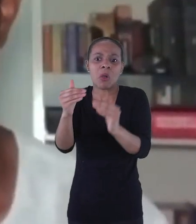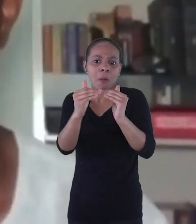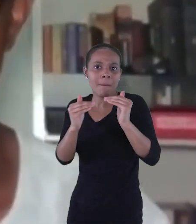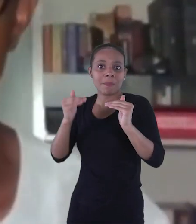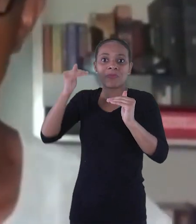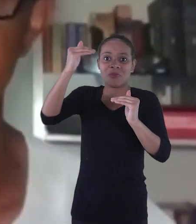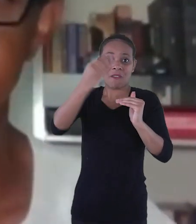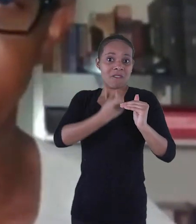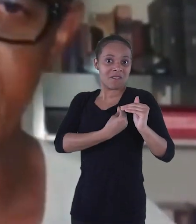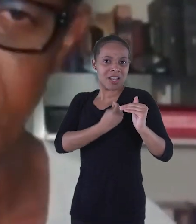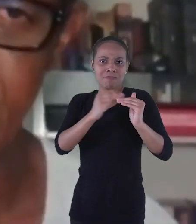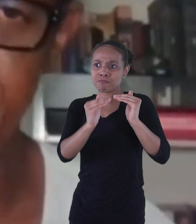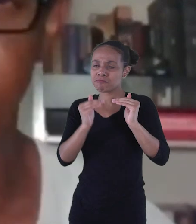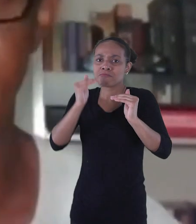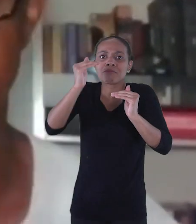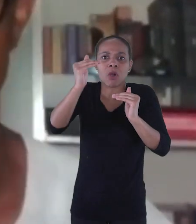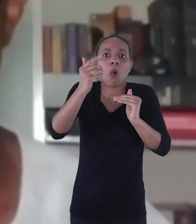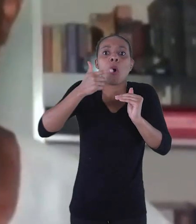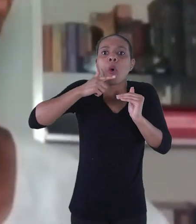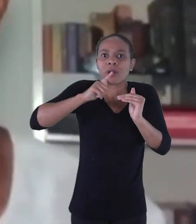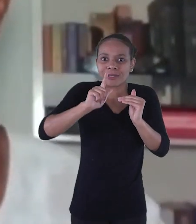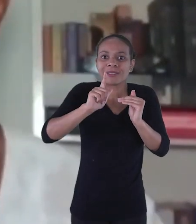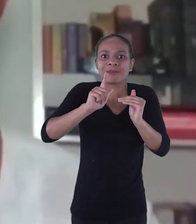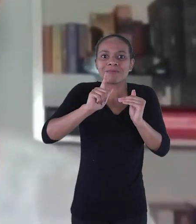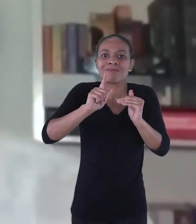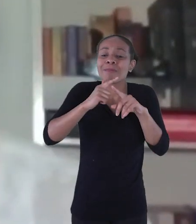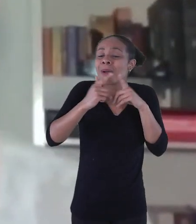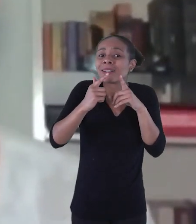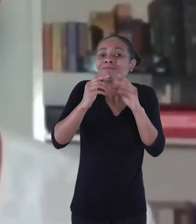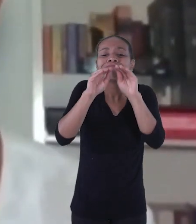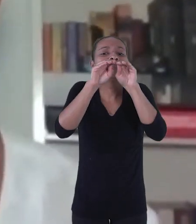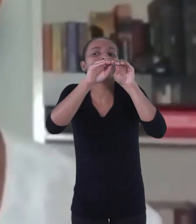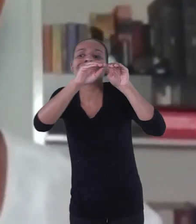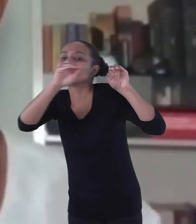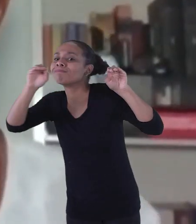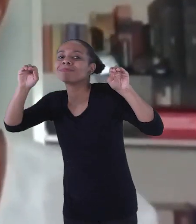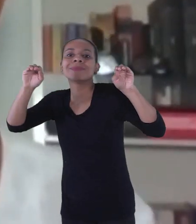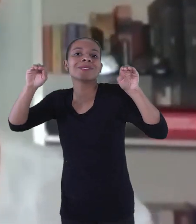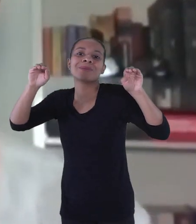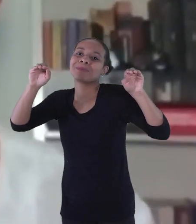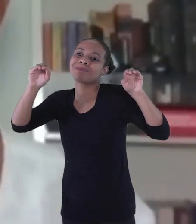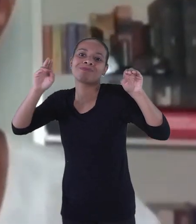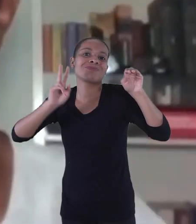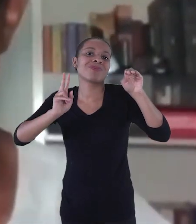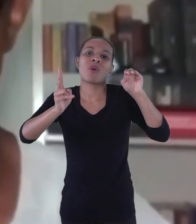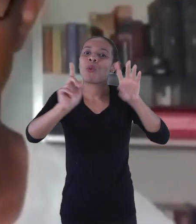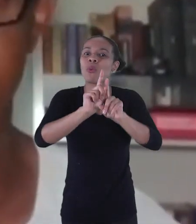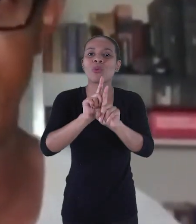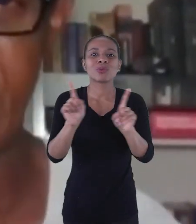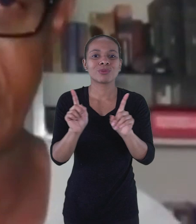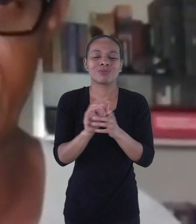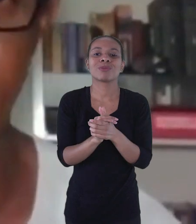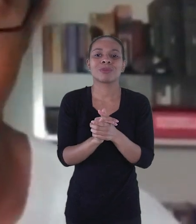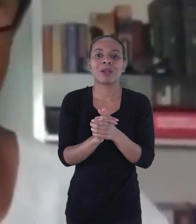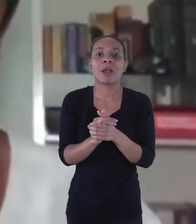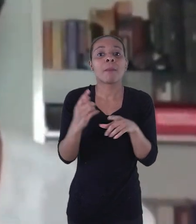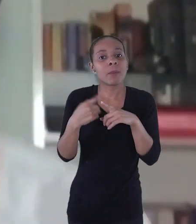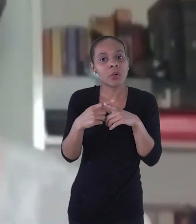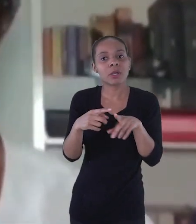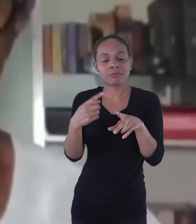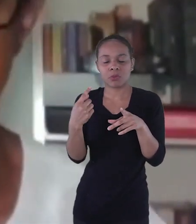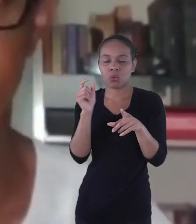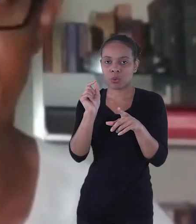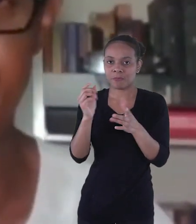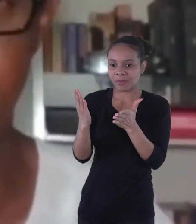sustentar, né? Porque o livro começou a declinar de vendas, assim, o quadro de despejo. Casa de Alvenaria